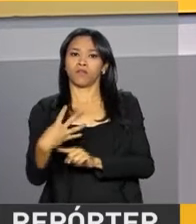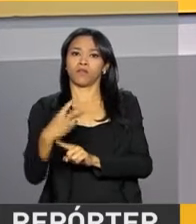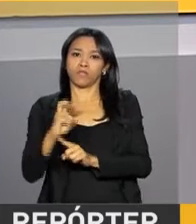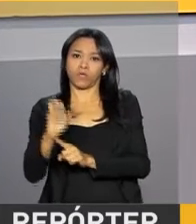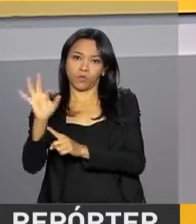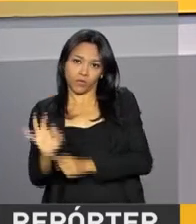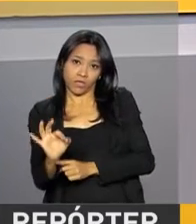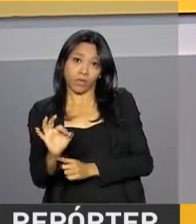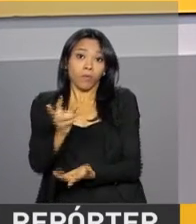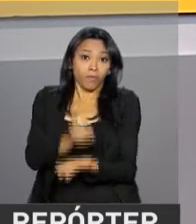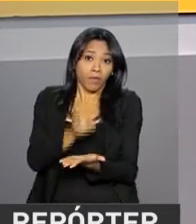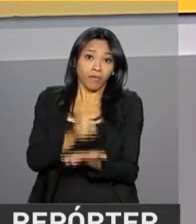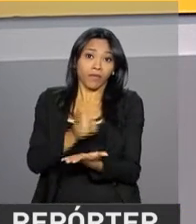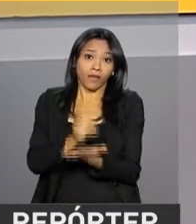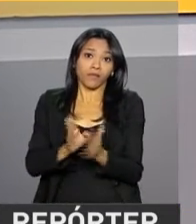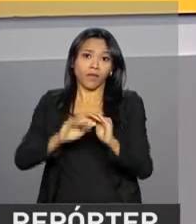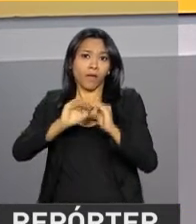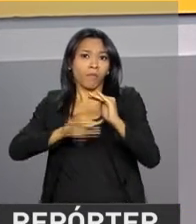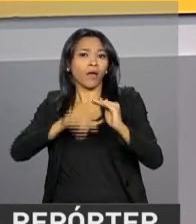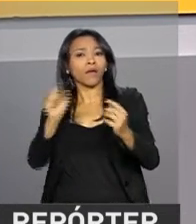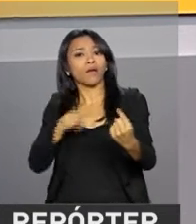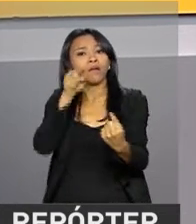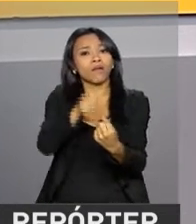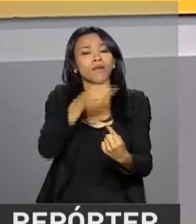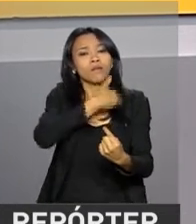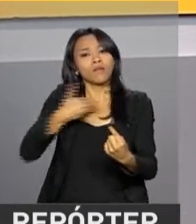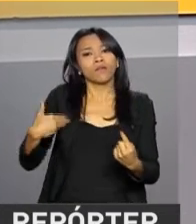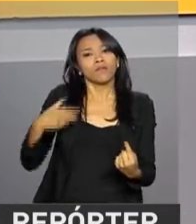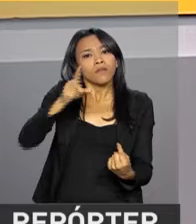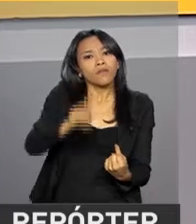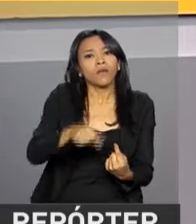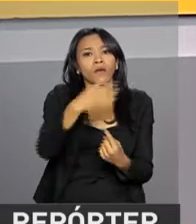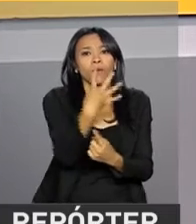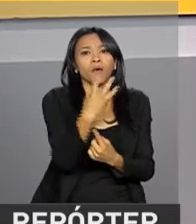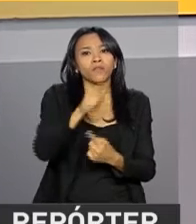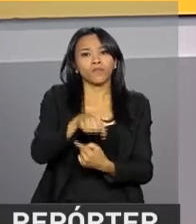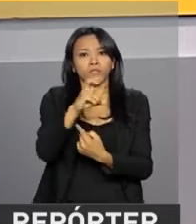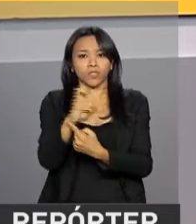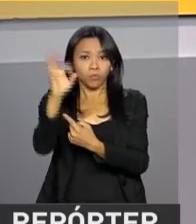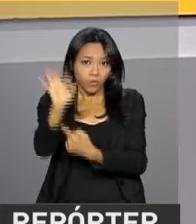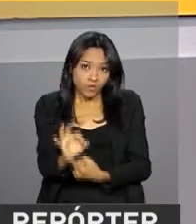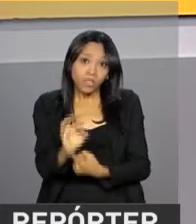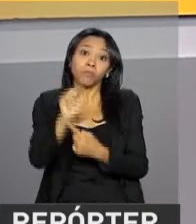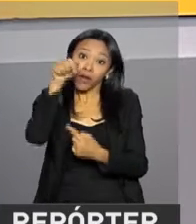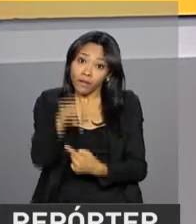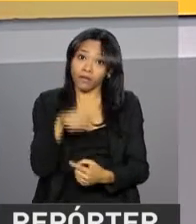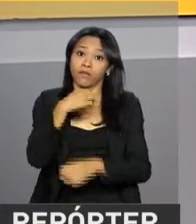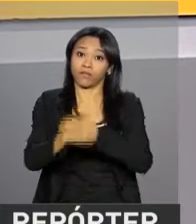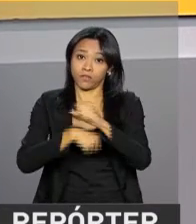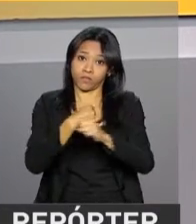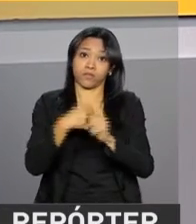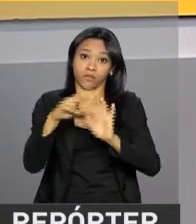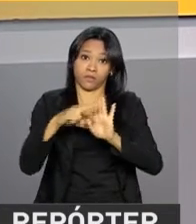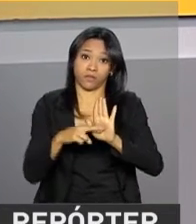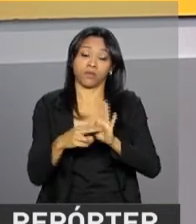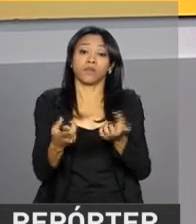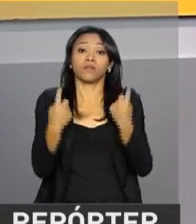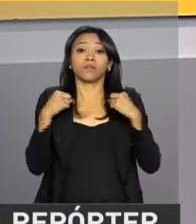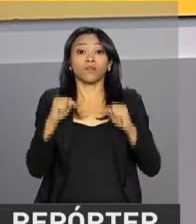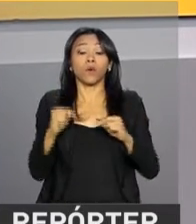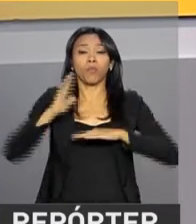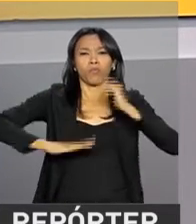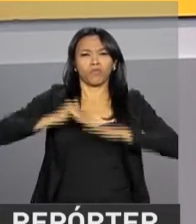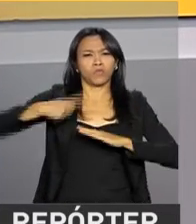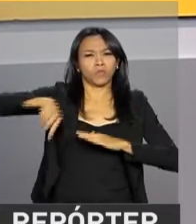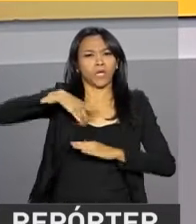3,45%. Permanece assim bem abaixo do centro da meta de 4,5% estabelecida para este ano. Analistas e